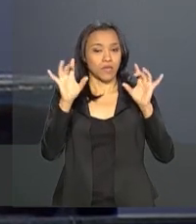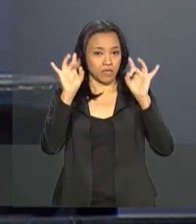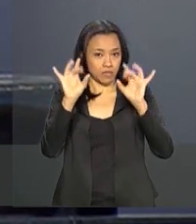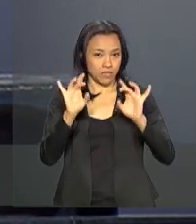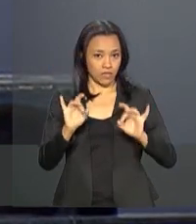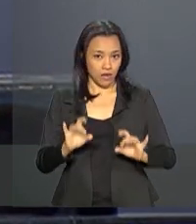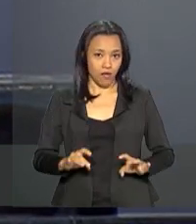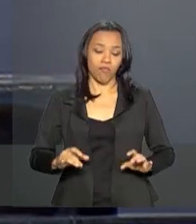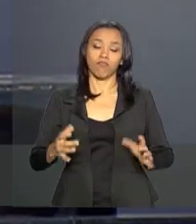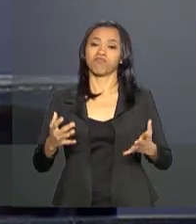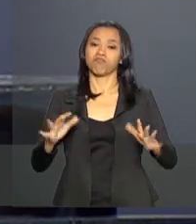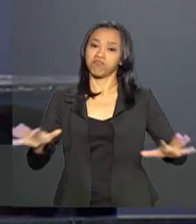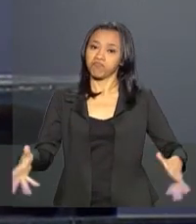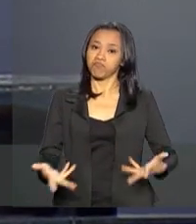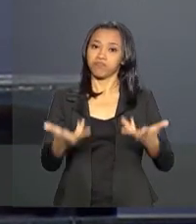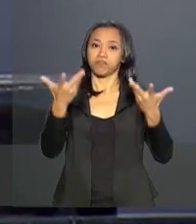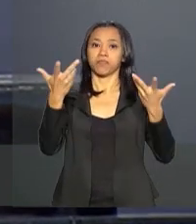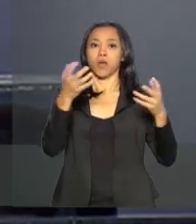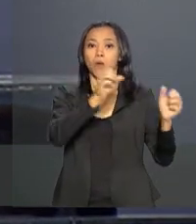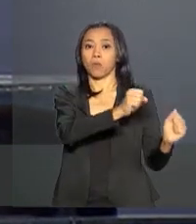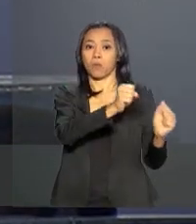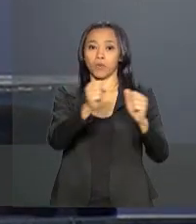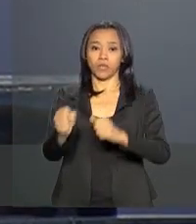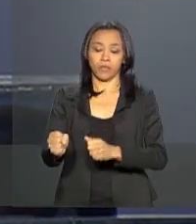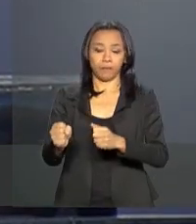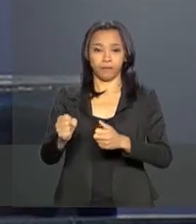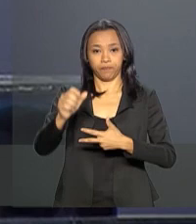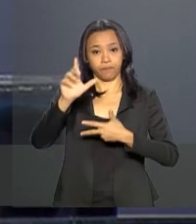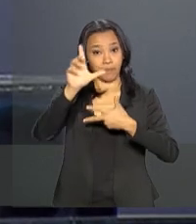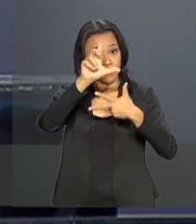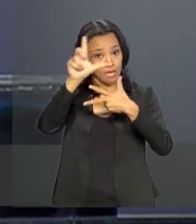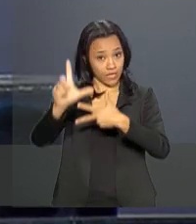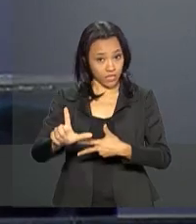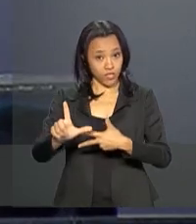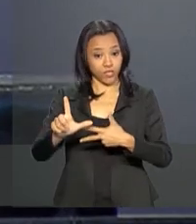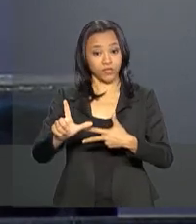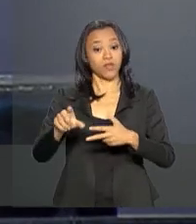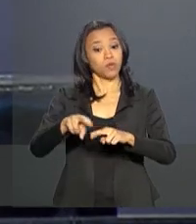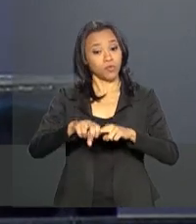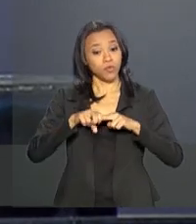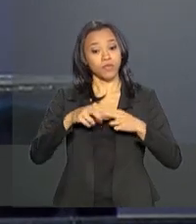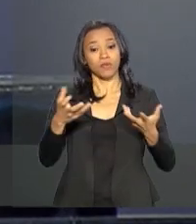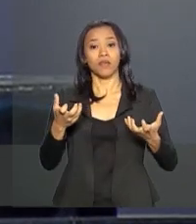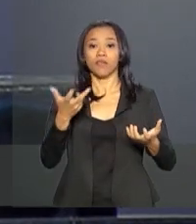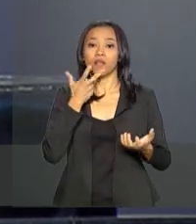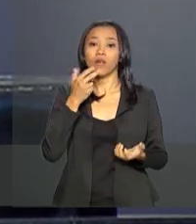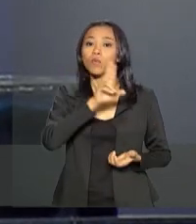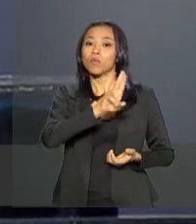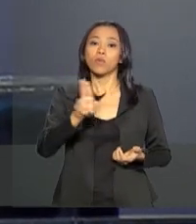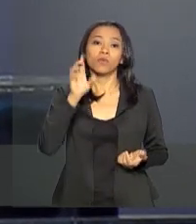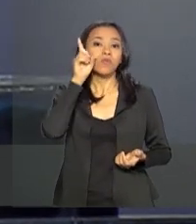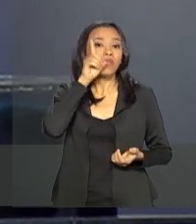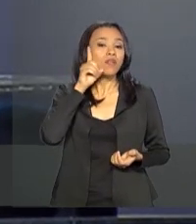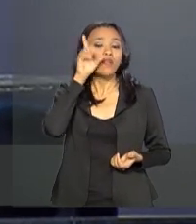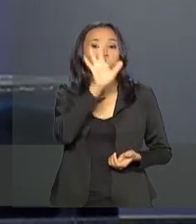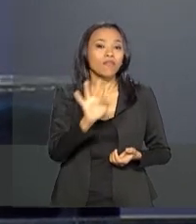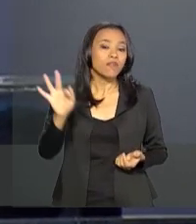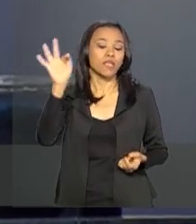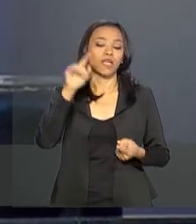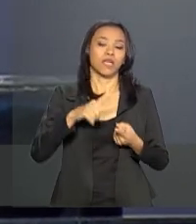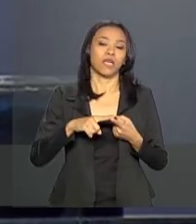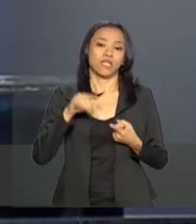Legislativo. E por isso eu quero mencionar o nome dos deputados federais,